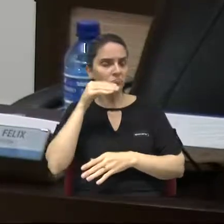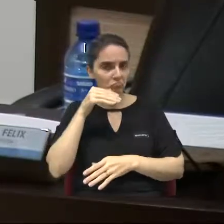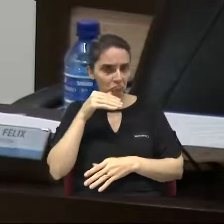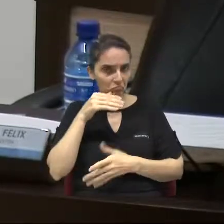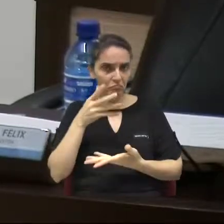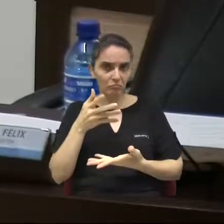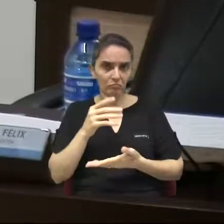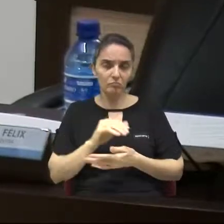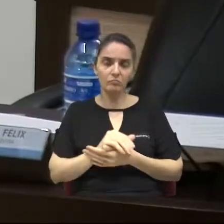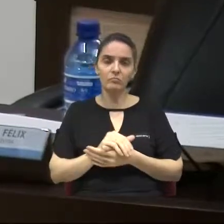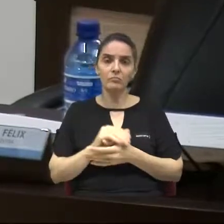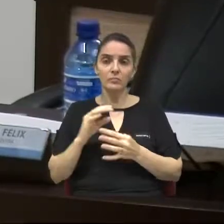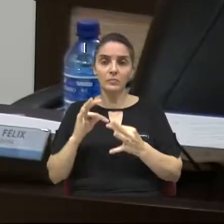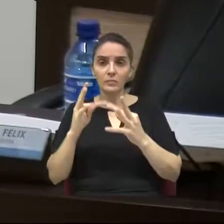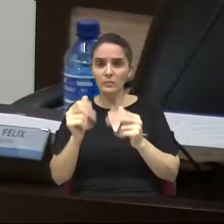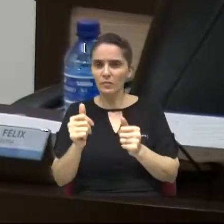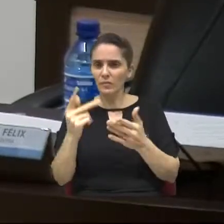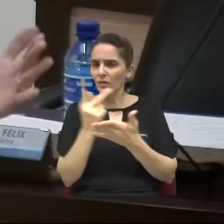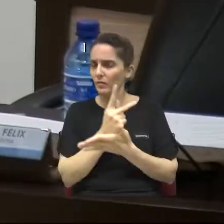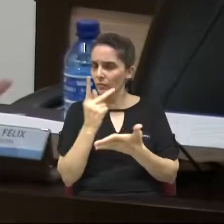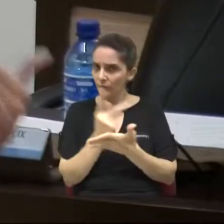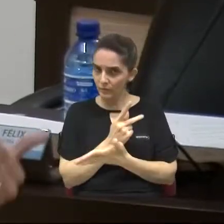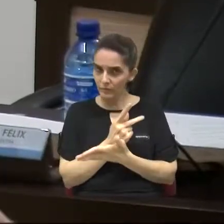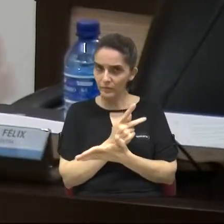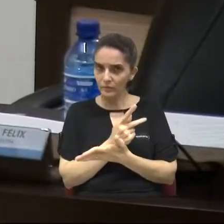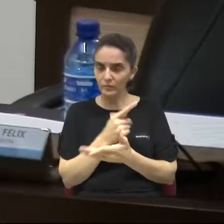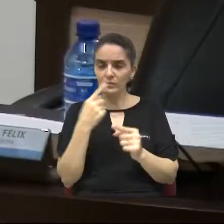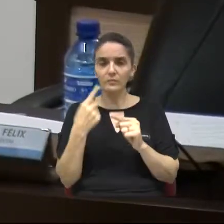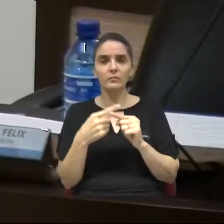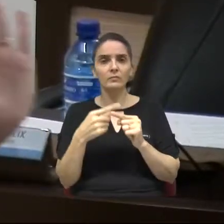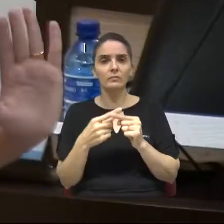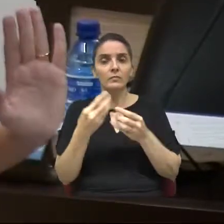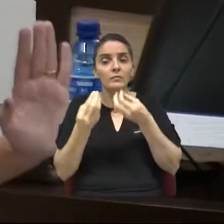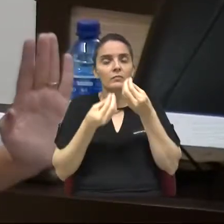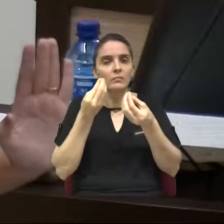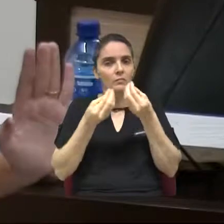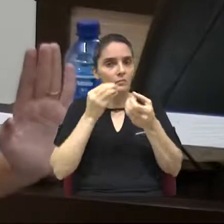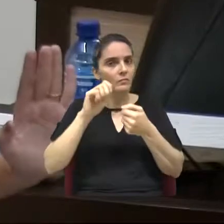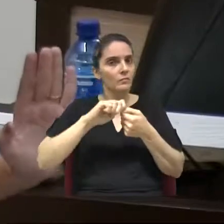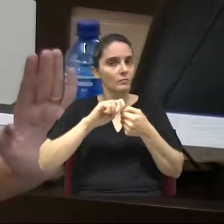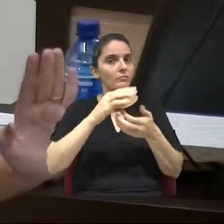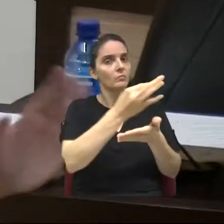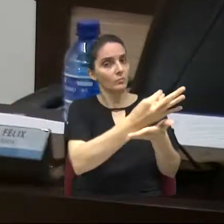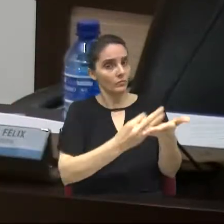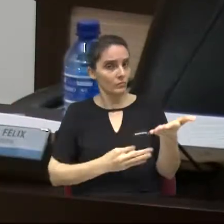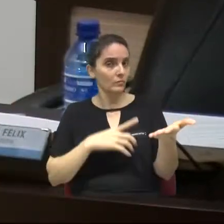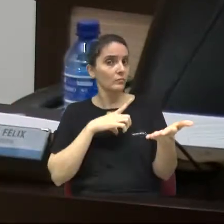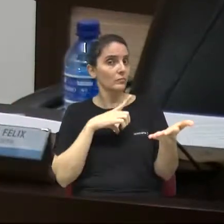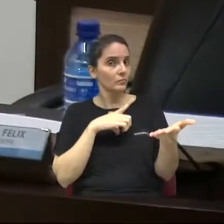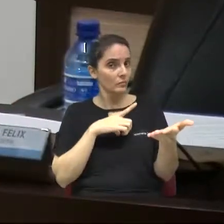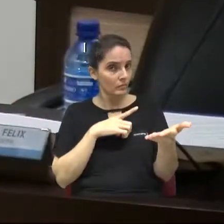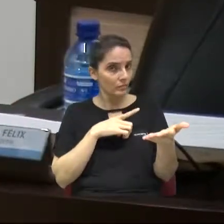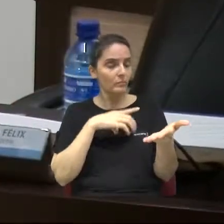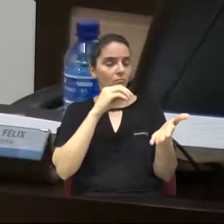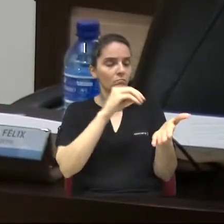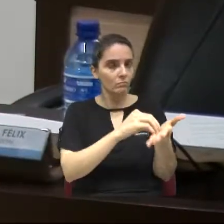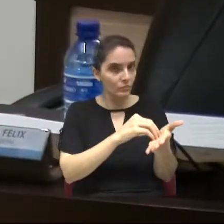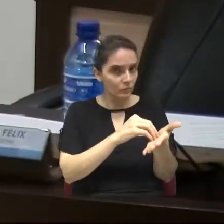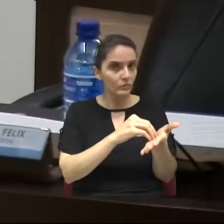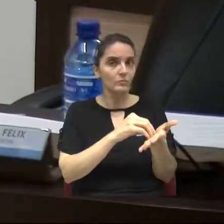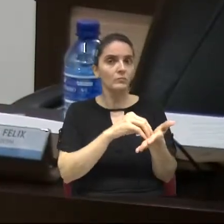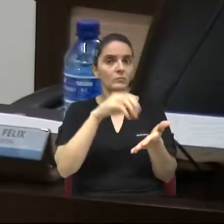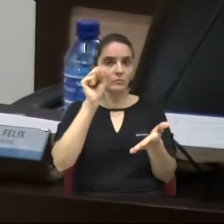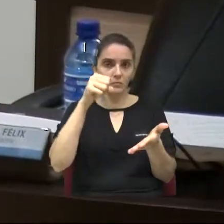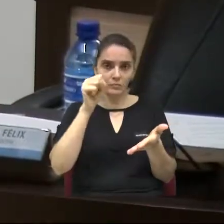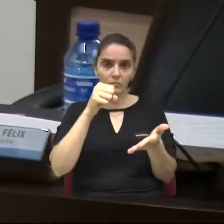públicos pecaram na tramitação, e isso está textual. Está colocado de forma